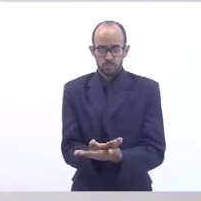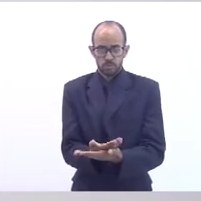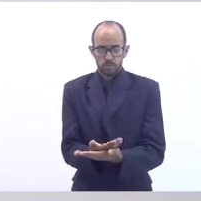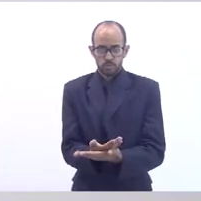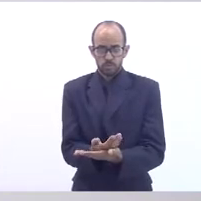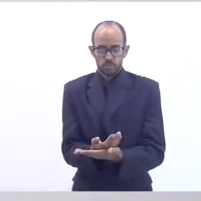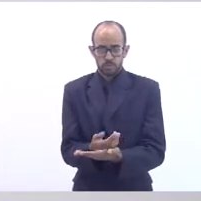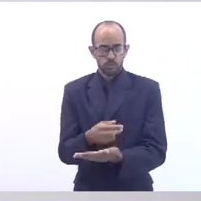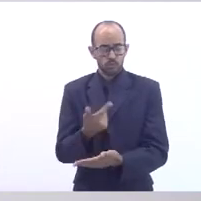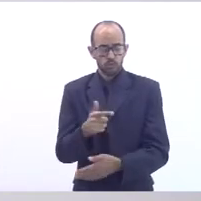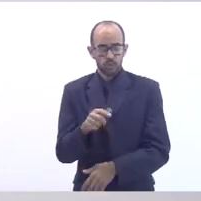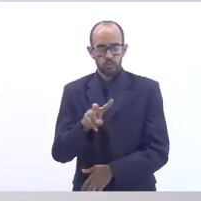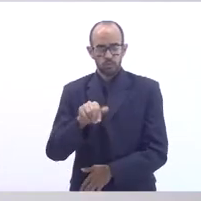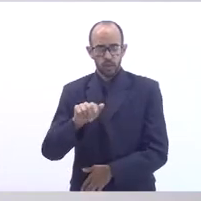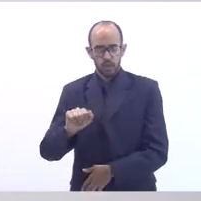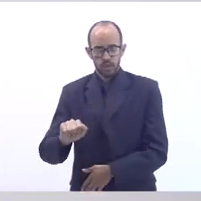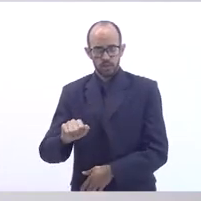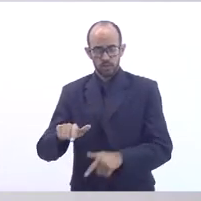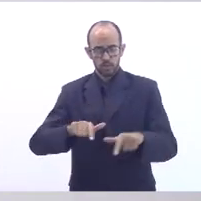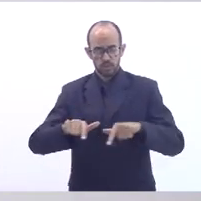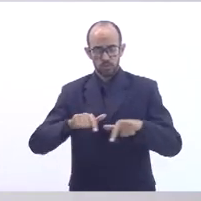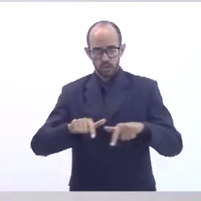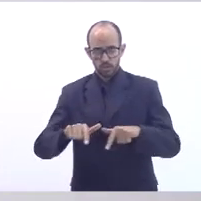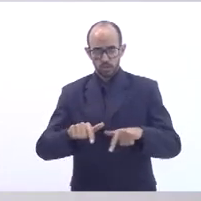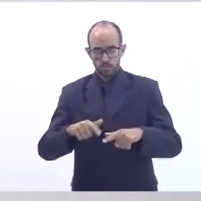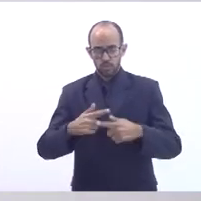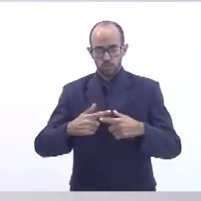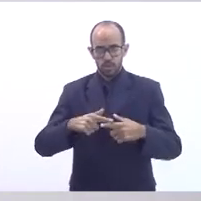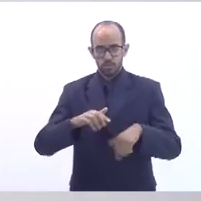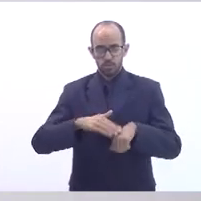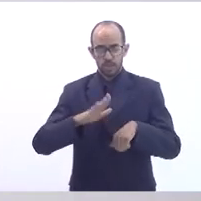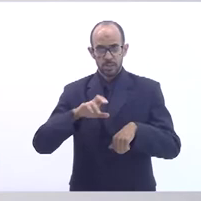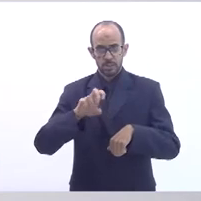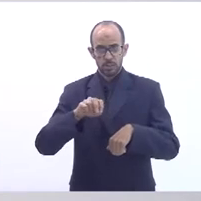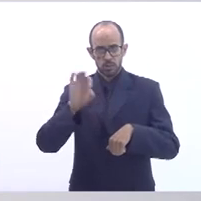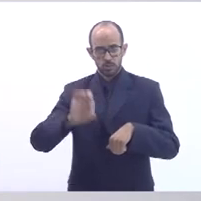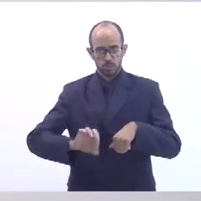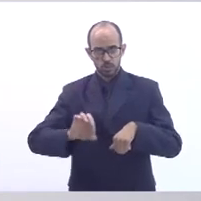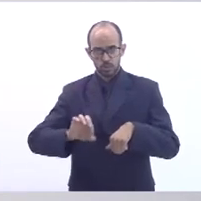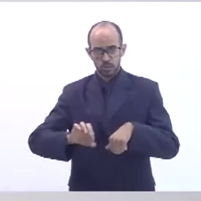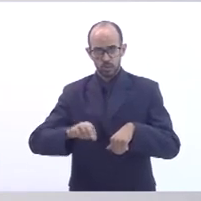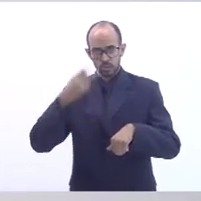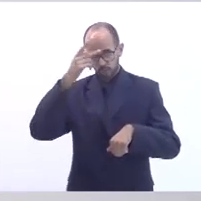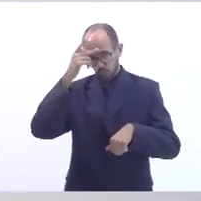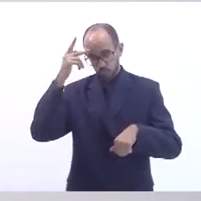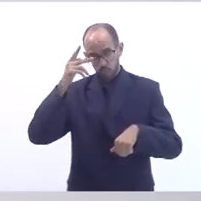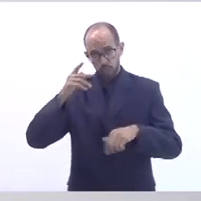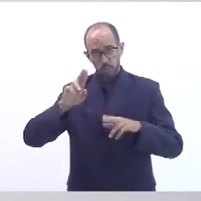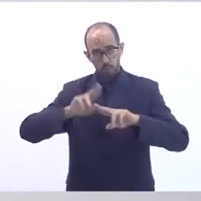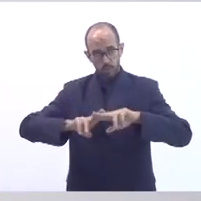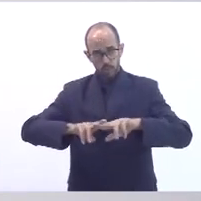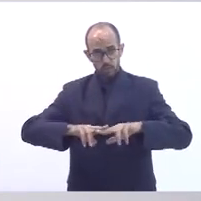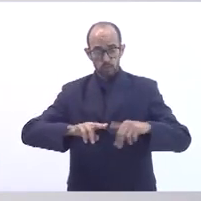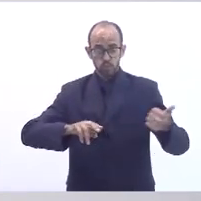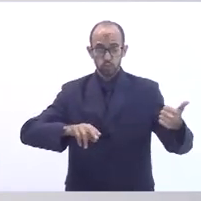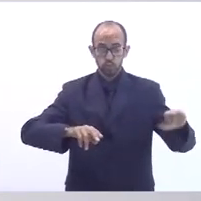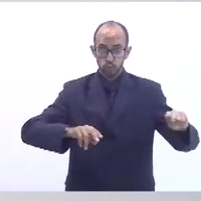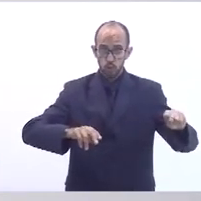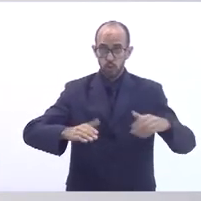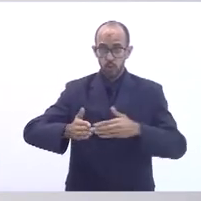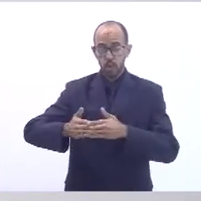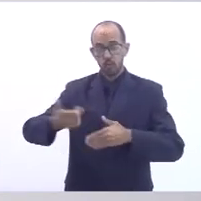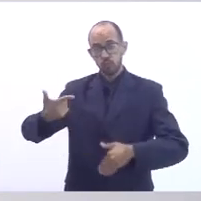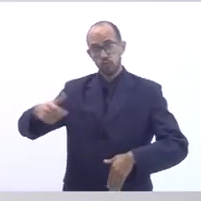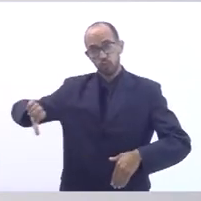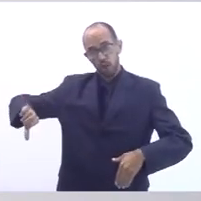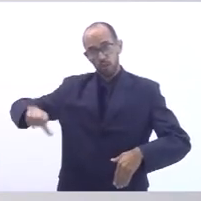tem vaga de emprego porque os dados como mostrei que mais cinquenta por cento das pessoas que estão presas tem entre 18 e 29 anos são jovens têm a